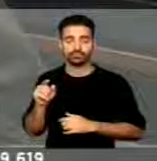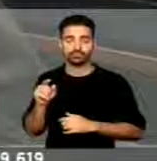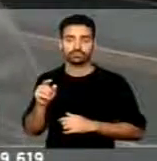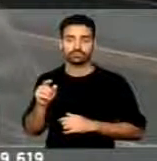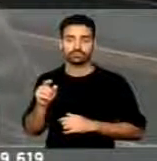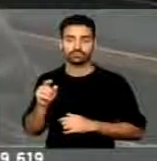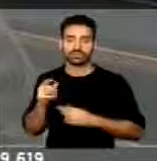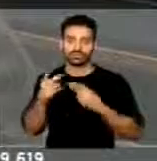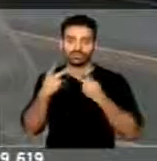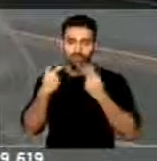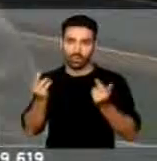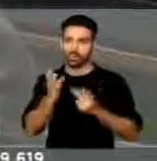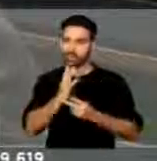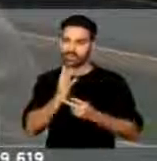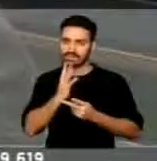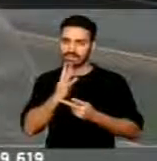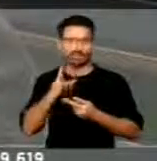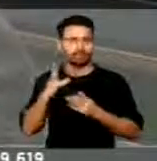ele sabia,